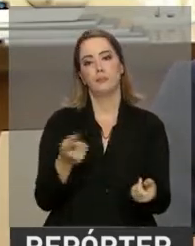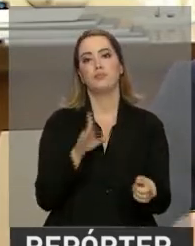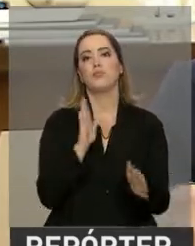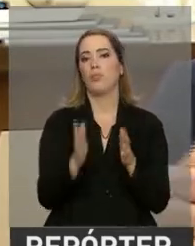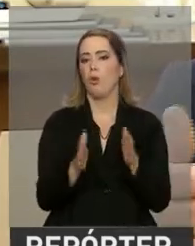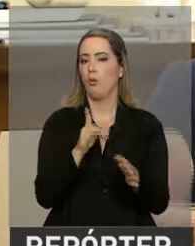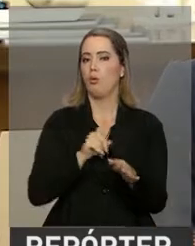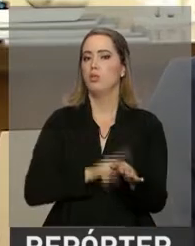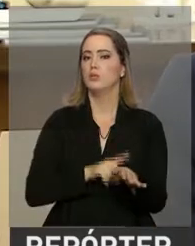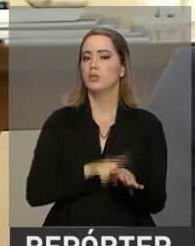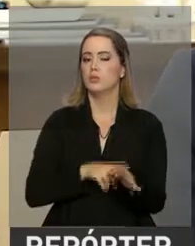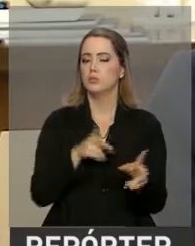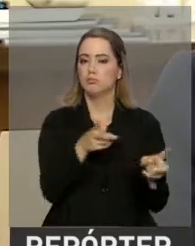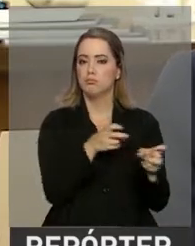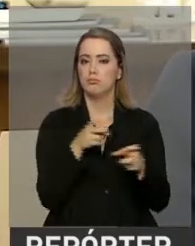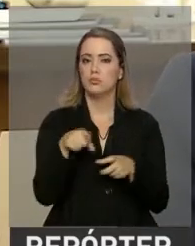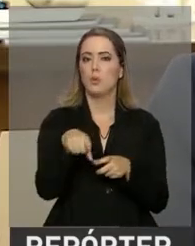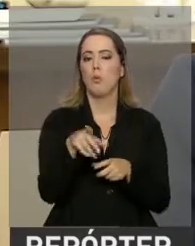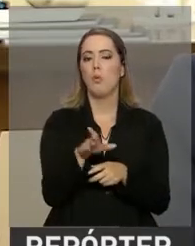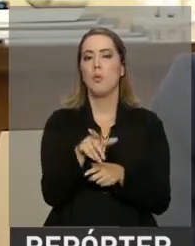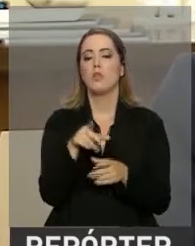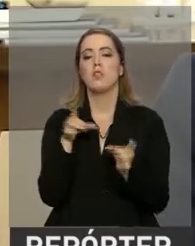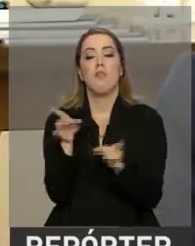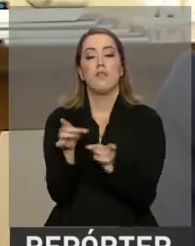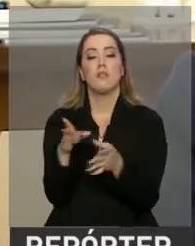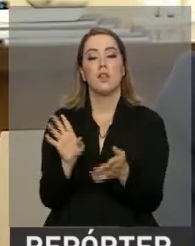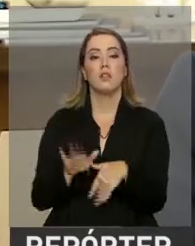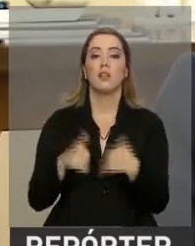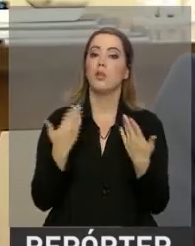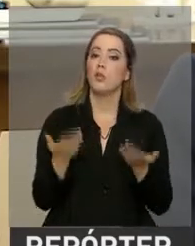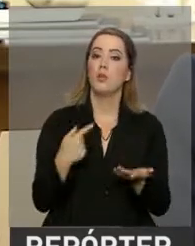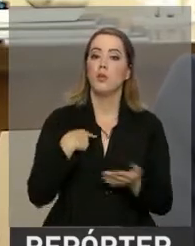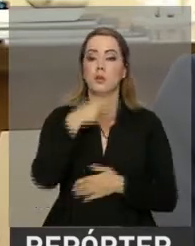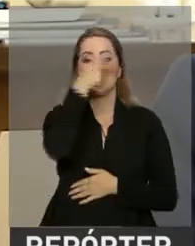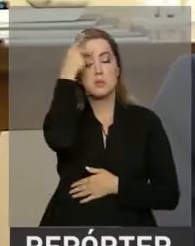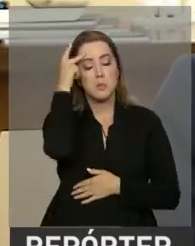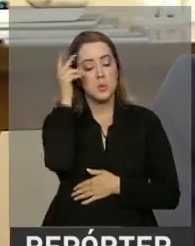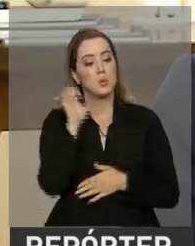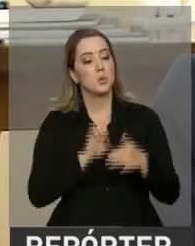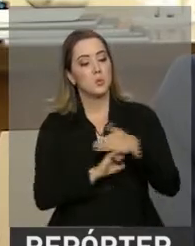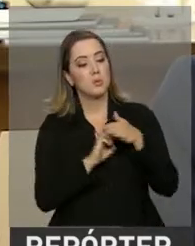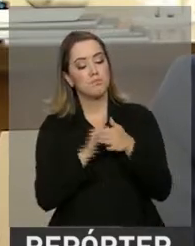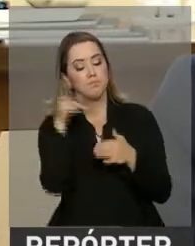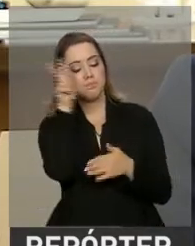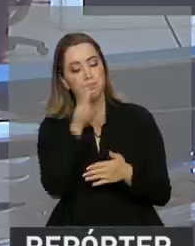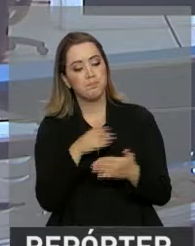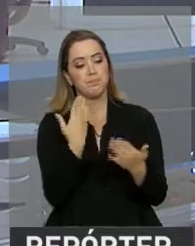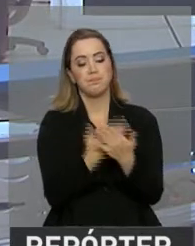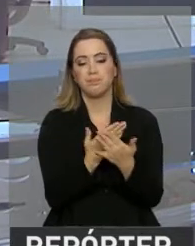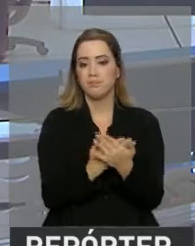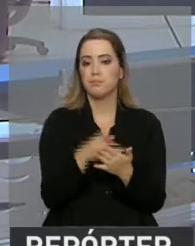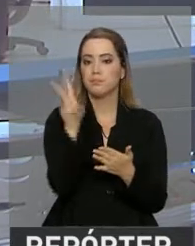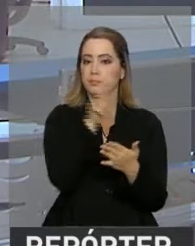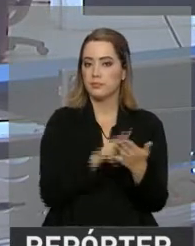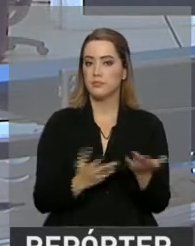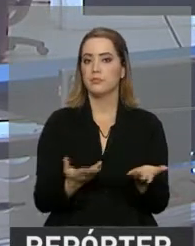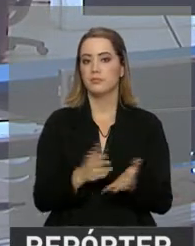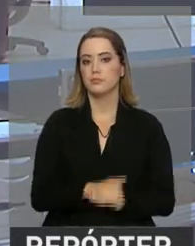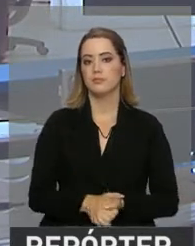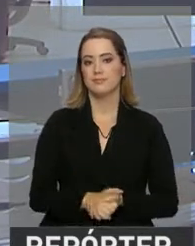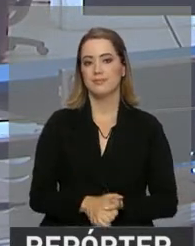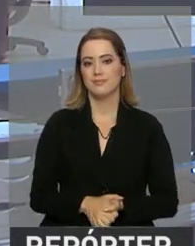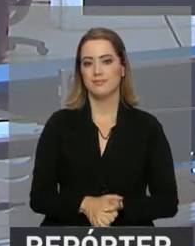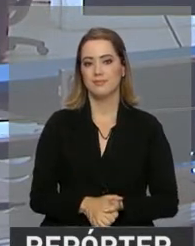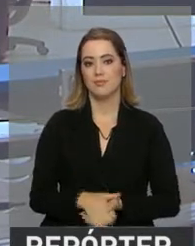prazo previsto para leilão para que as pessoas se organizem estudem avaliem as